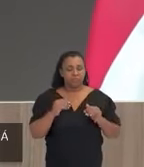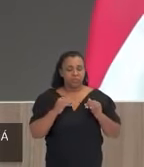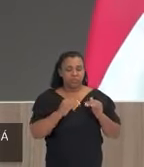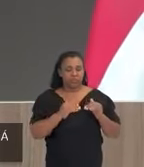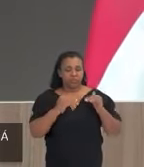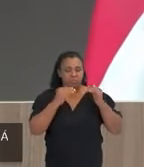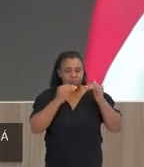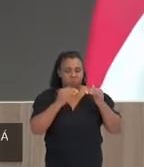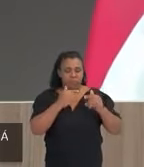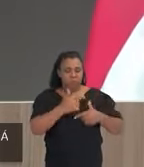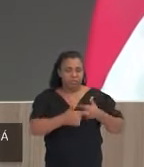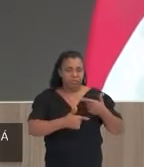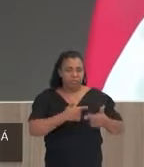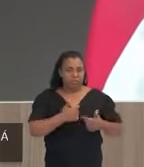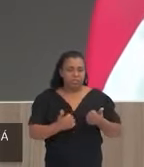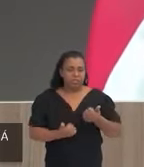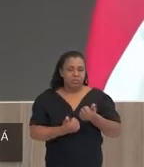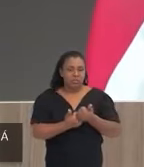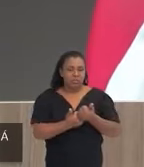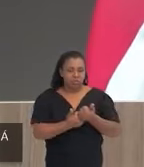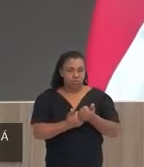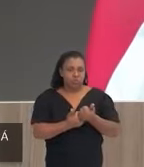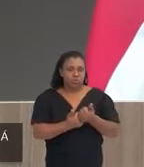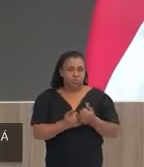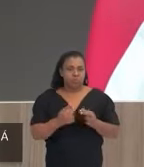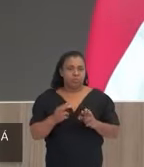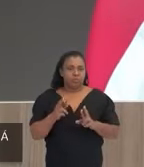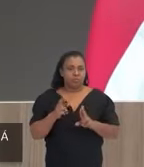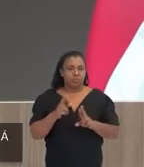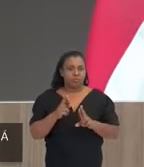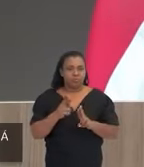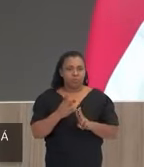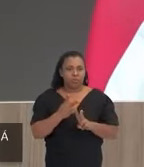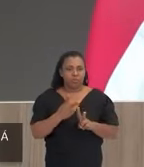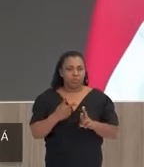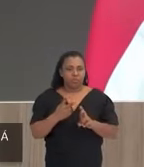a subprocurador-geral e eis que um dia,